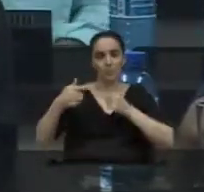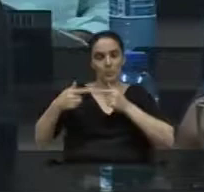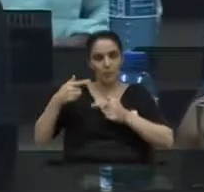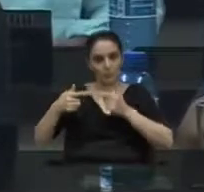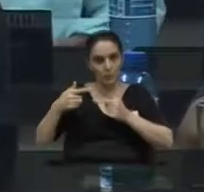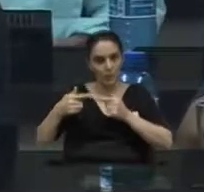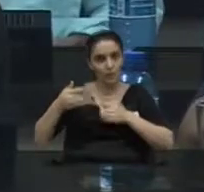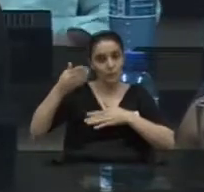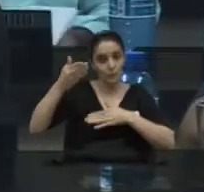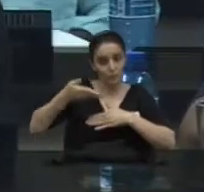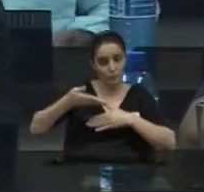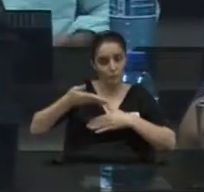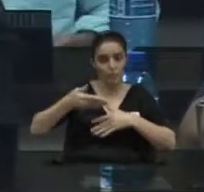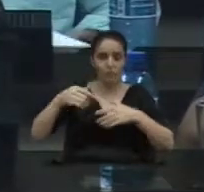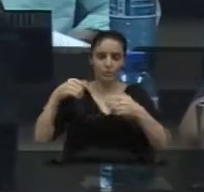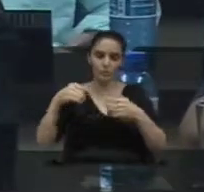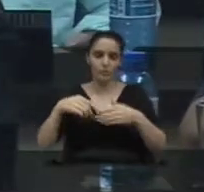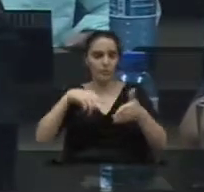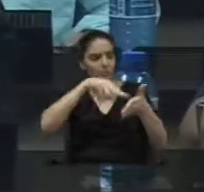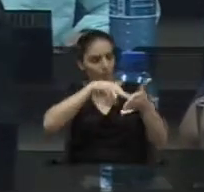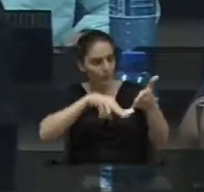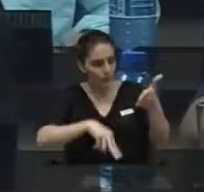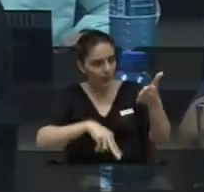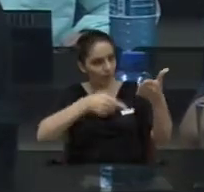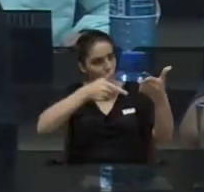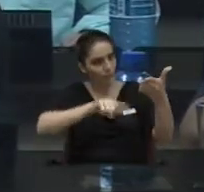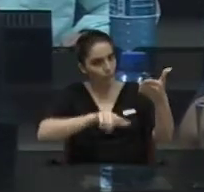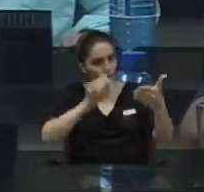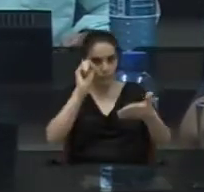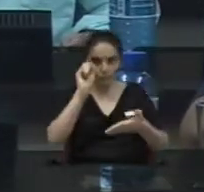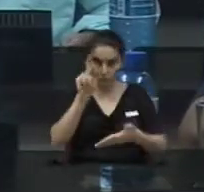poderá ser analisada. Ok?